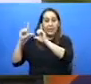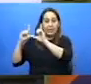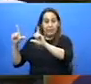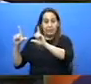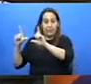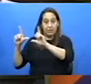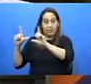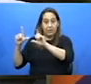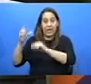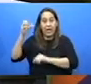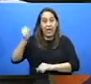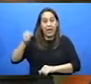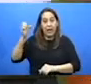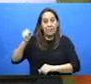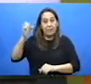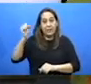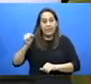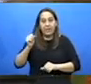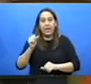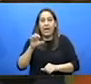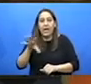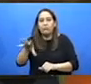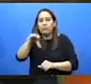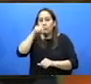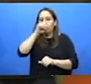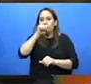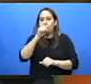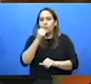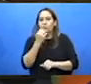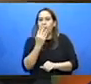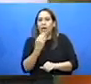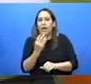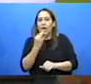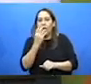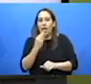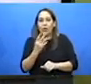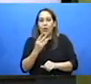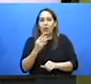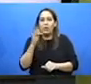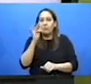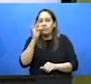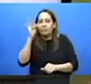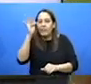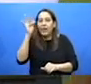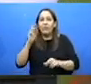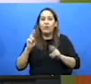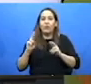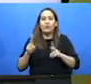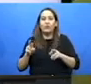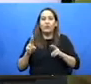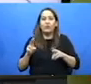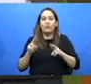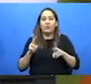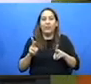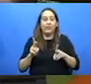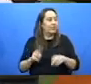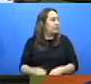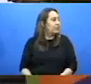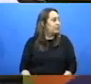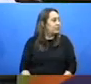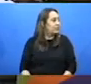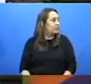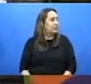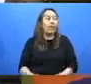eram brancas acabou absorvendo a cor do corante colocado em cada copo. E por que